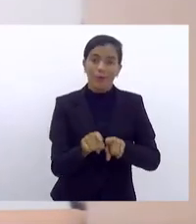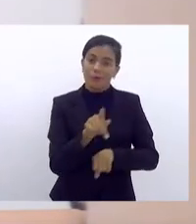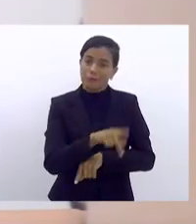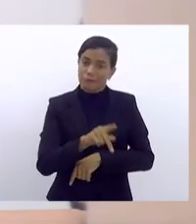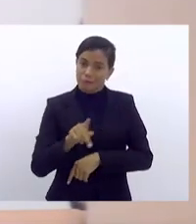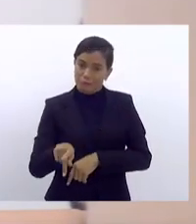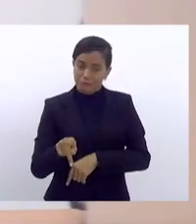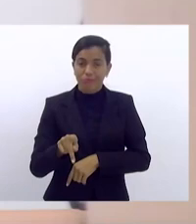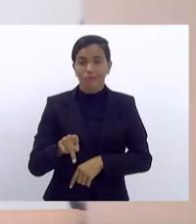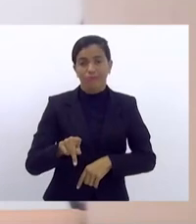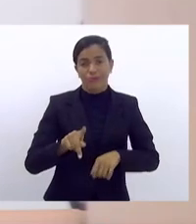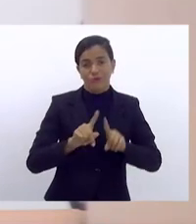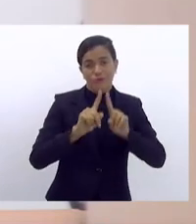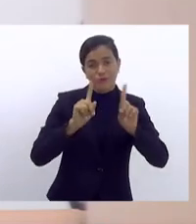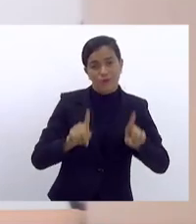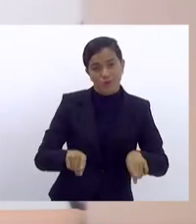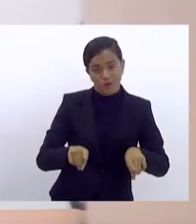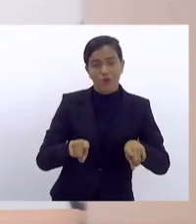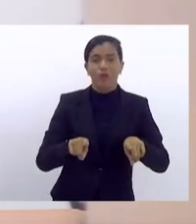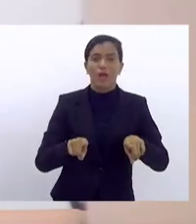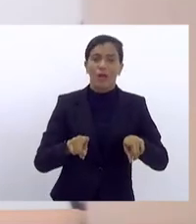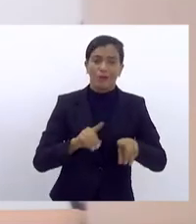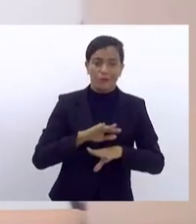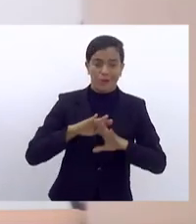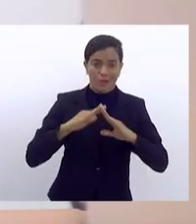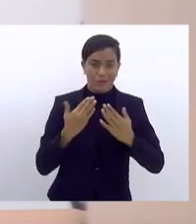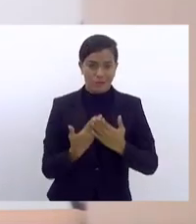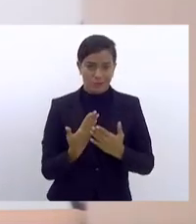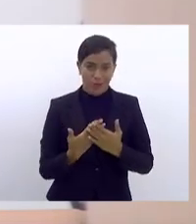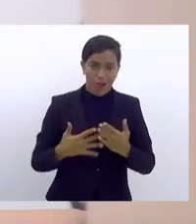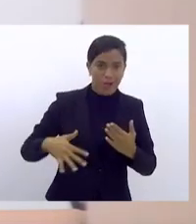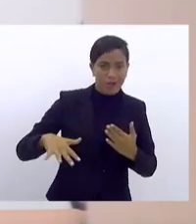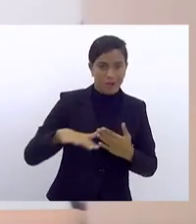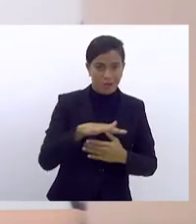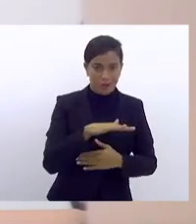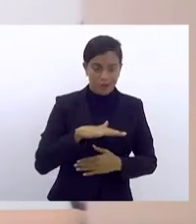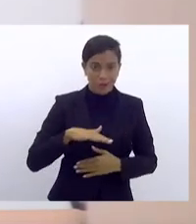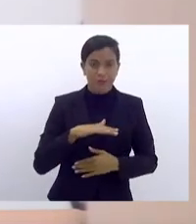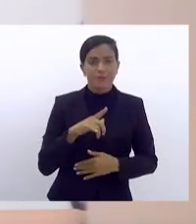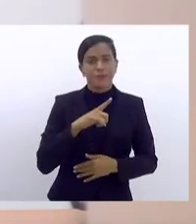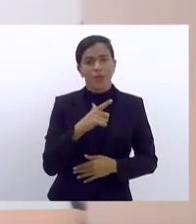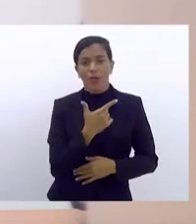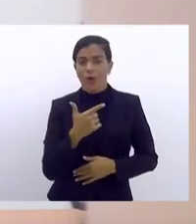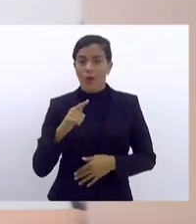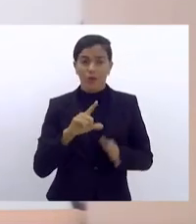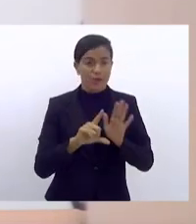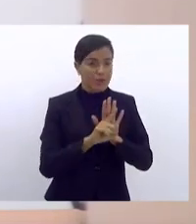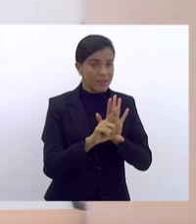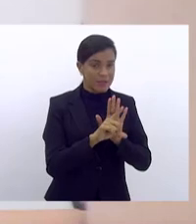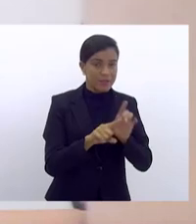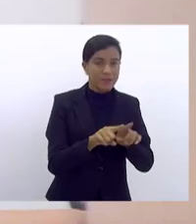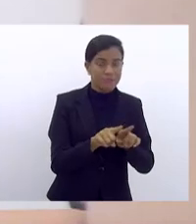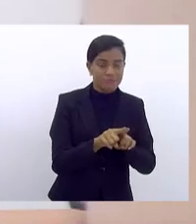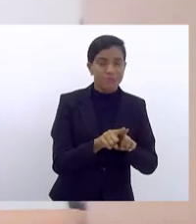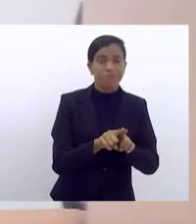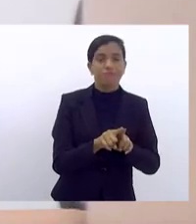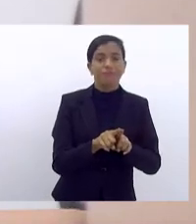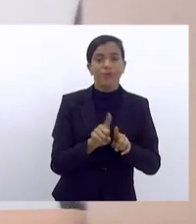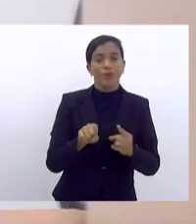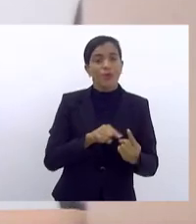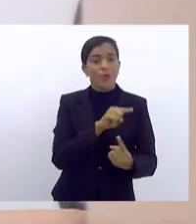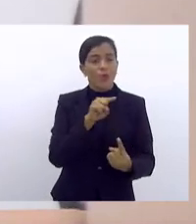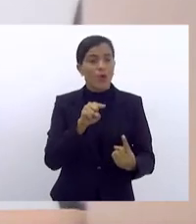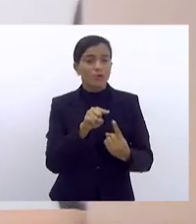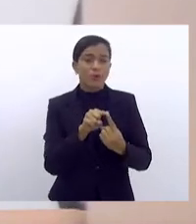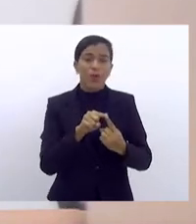do corpo de centro da escola da escola como um todo nós temos uma outra lei que é de trazer uma semana